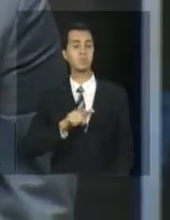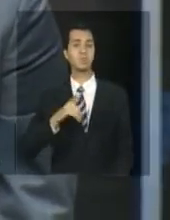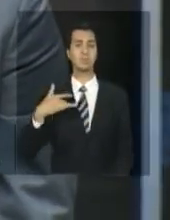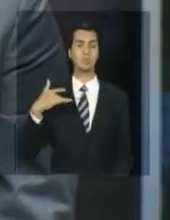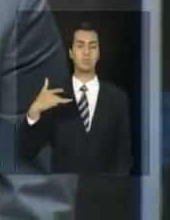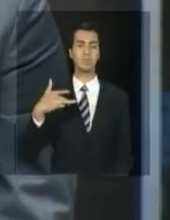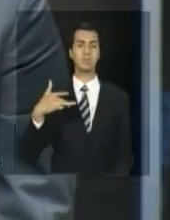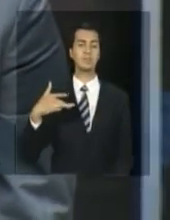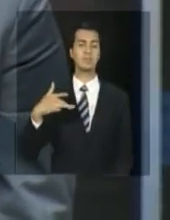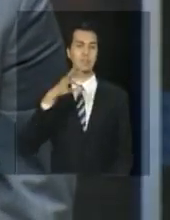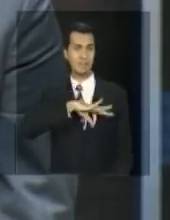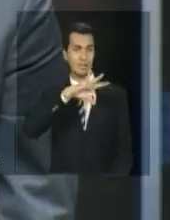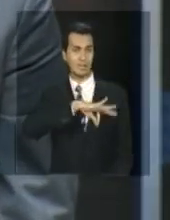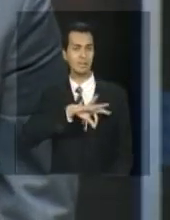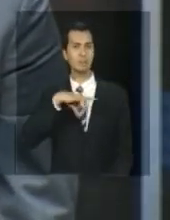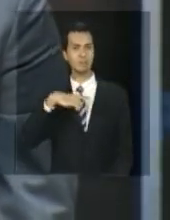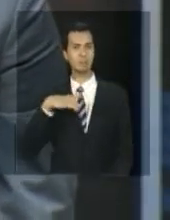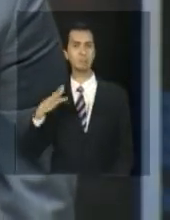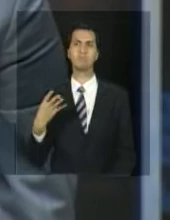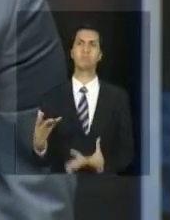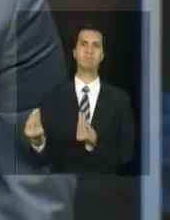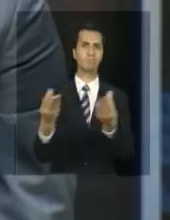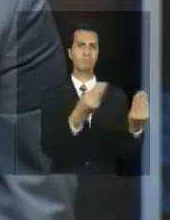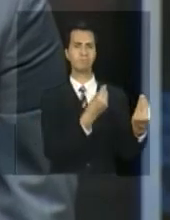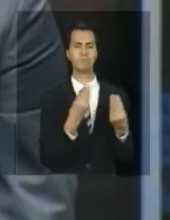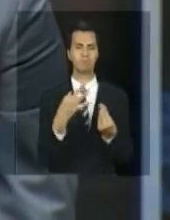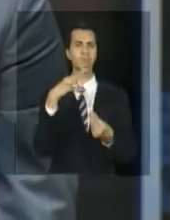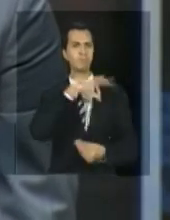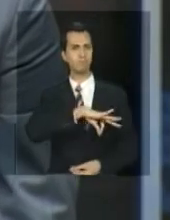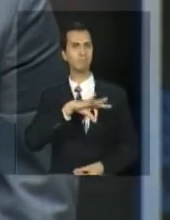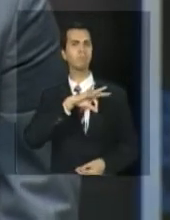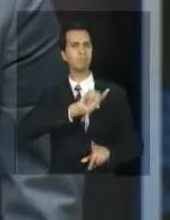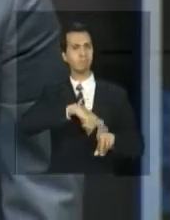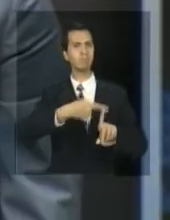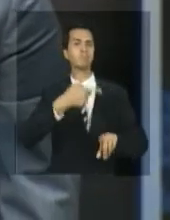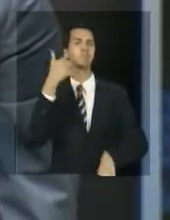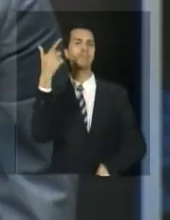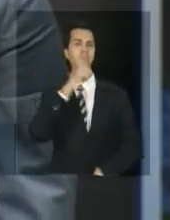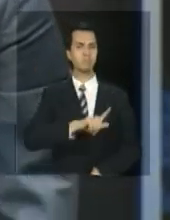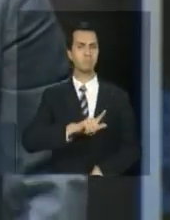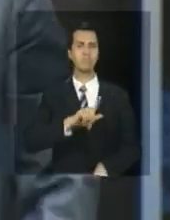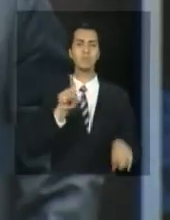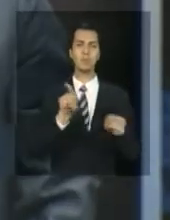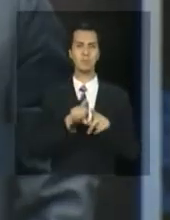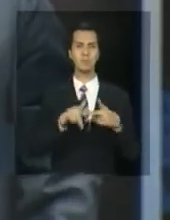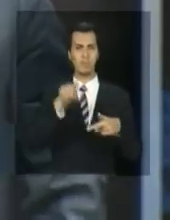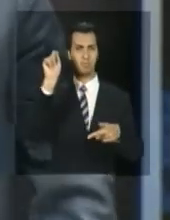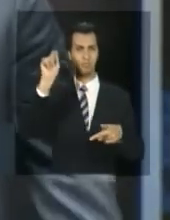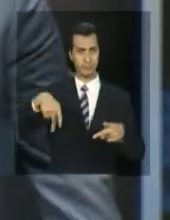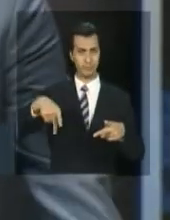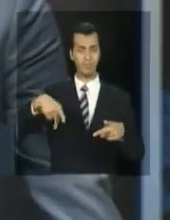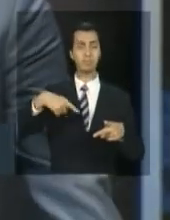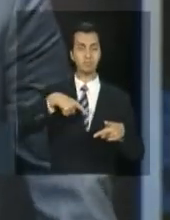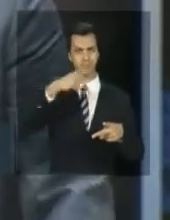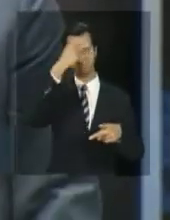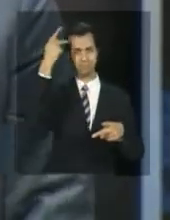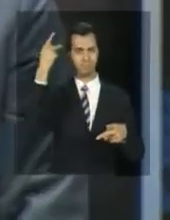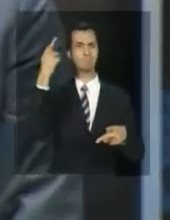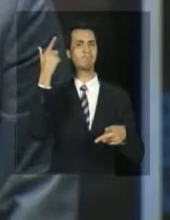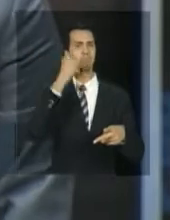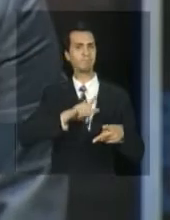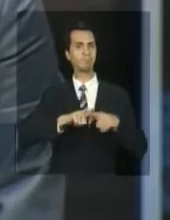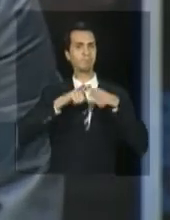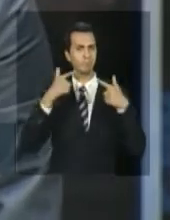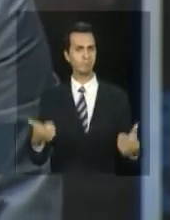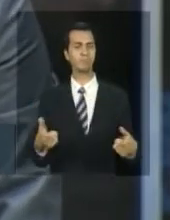salariais à parcela importante dos nossos trabalhadores, dos aposentados e dos